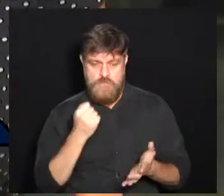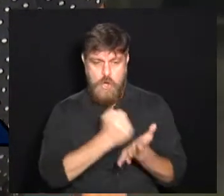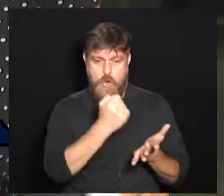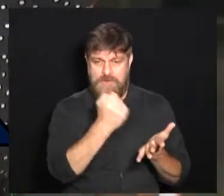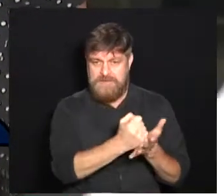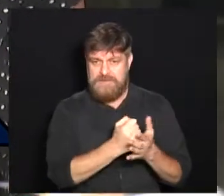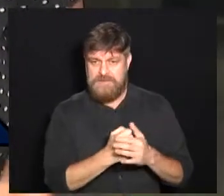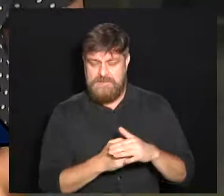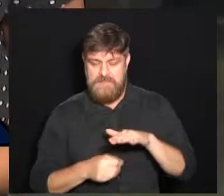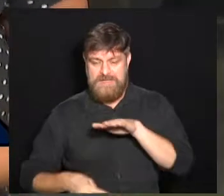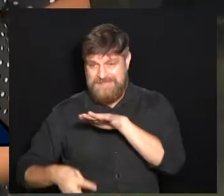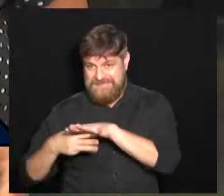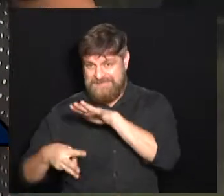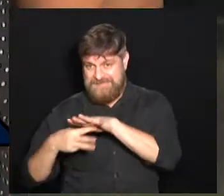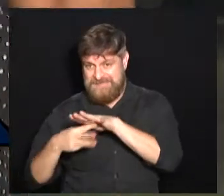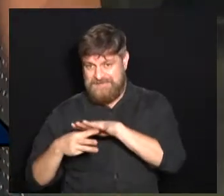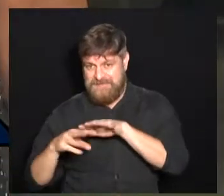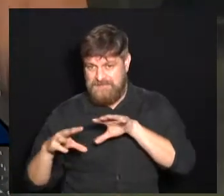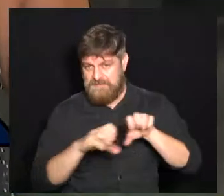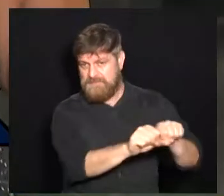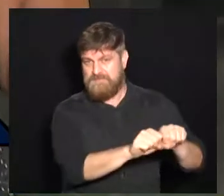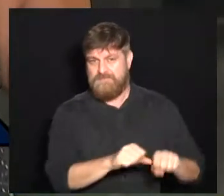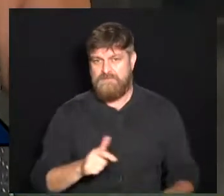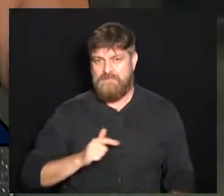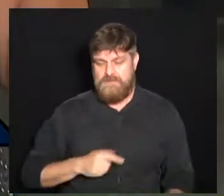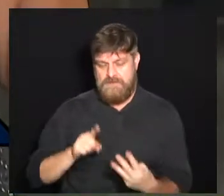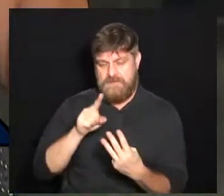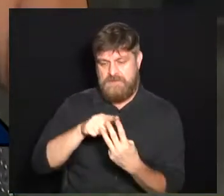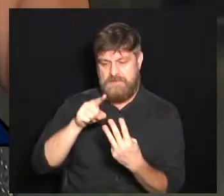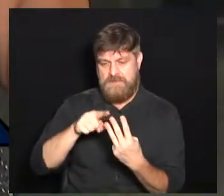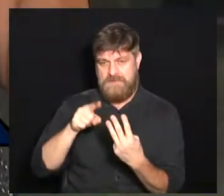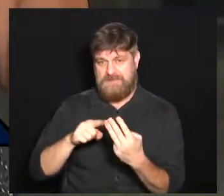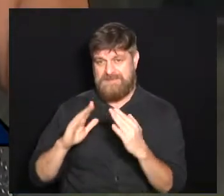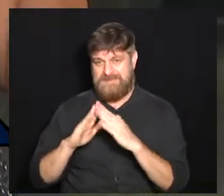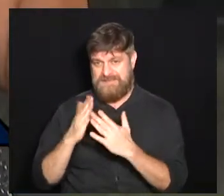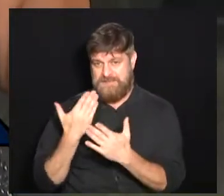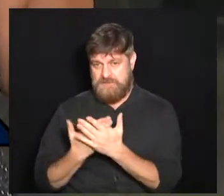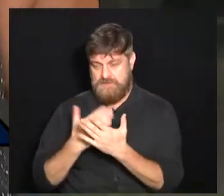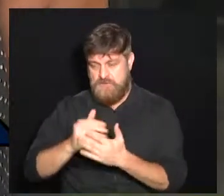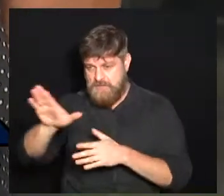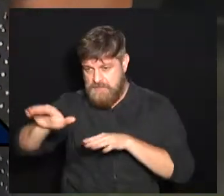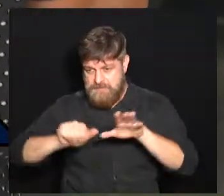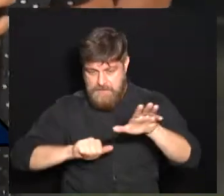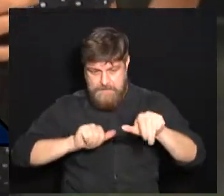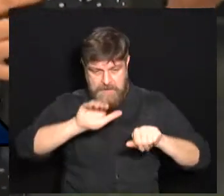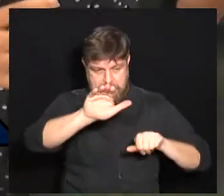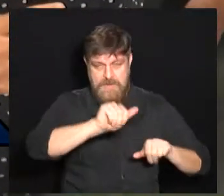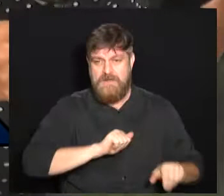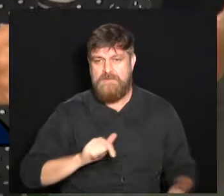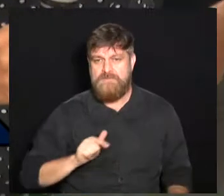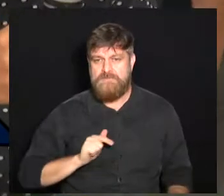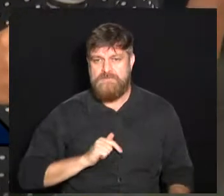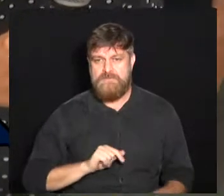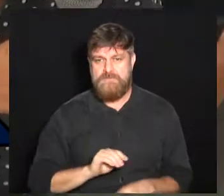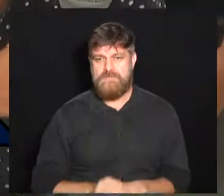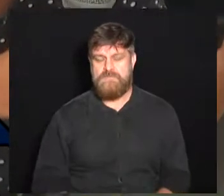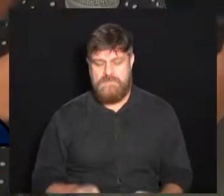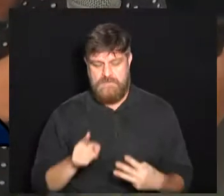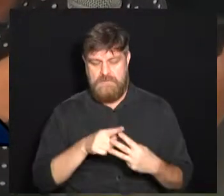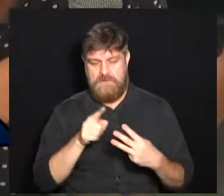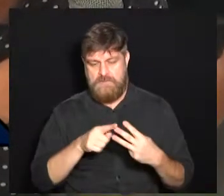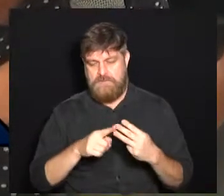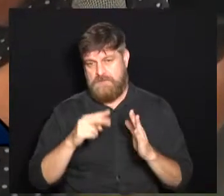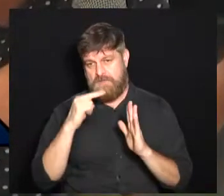contratação de novas entidades. E, nesse chamamento, são 3 escolas que estão com o chamamento público aberto. A Bernard Johnson,